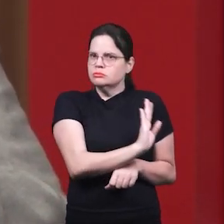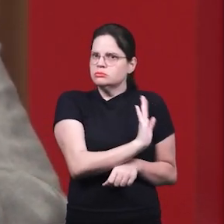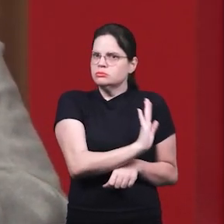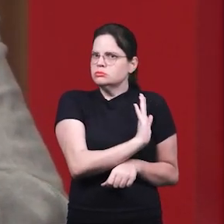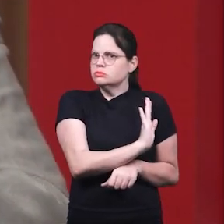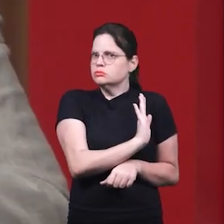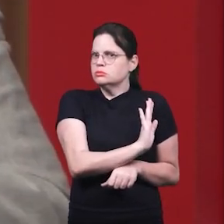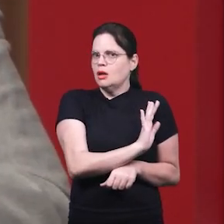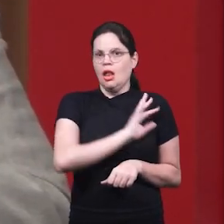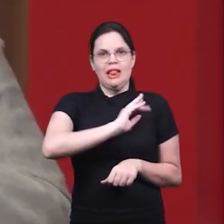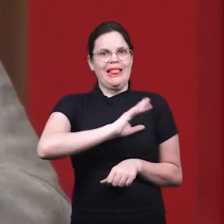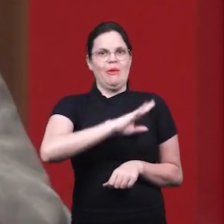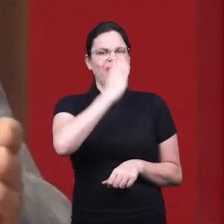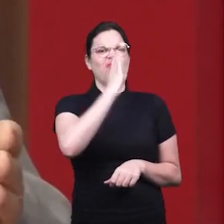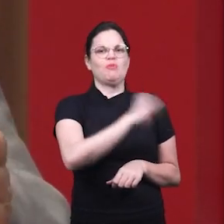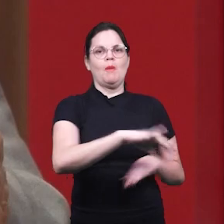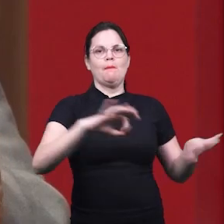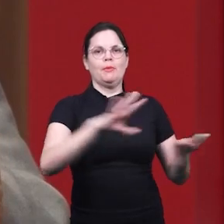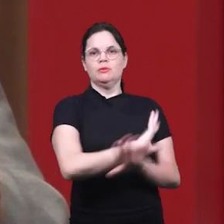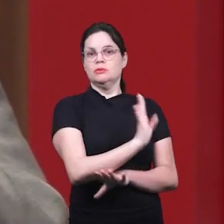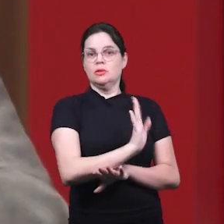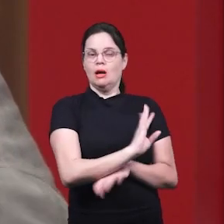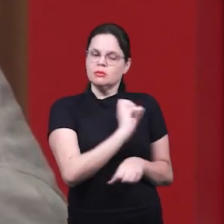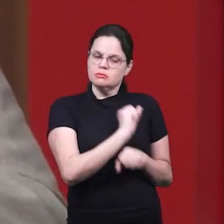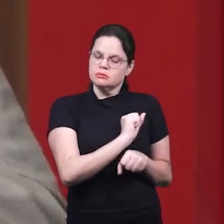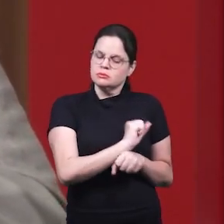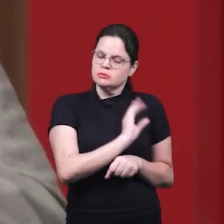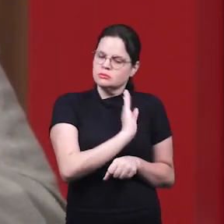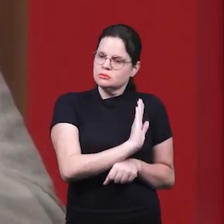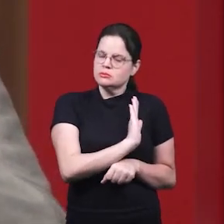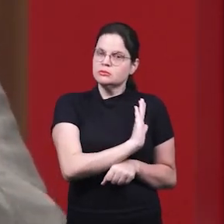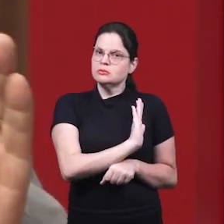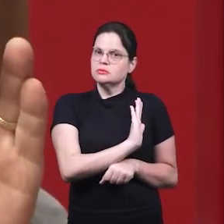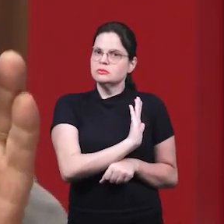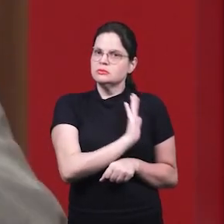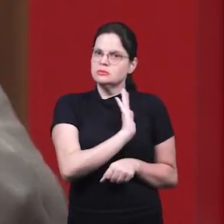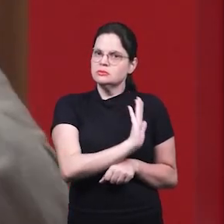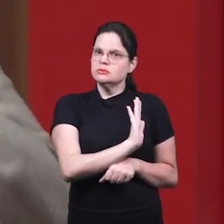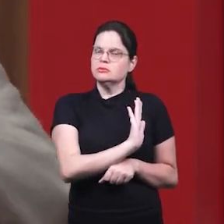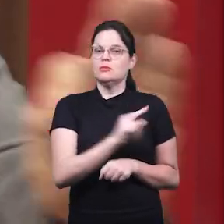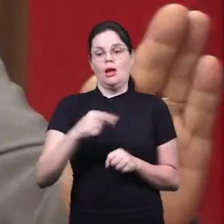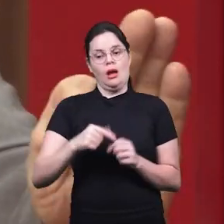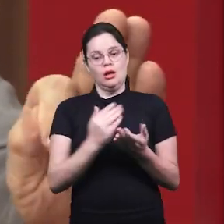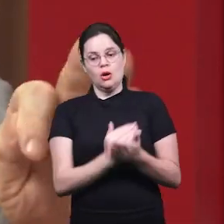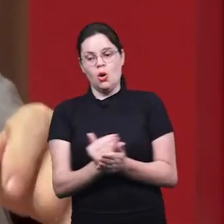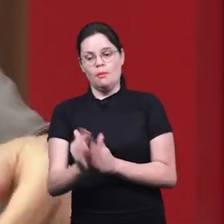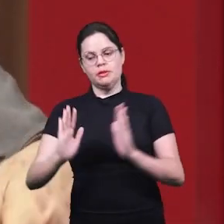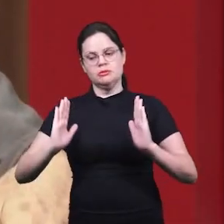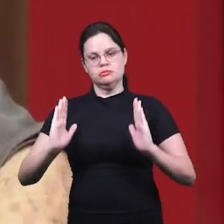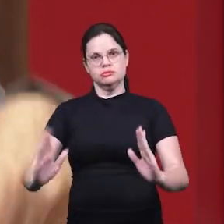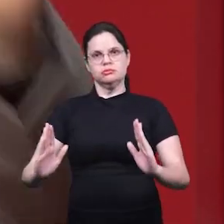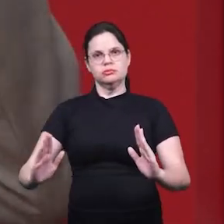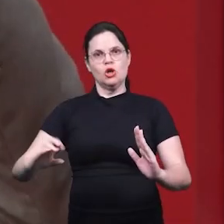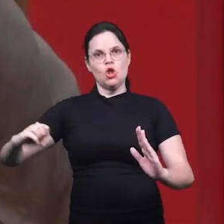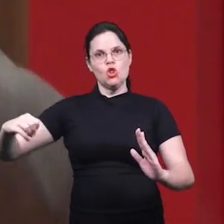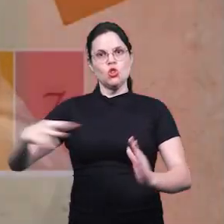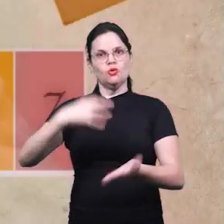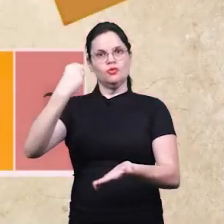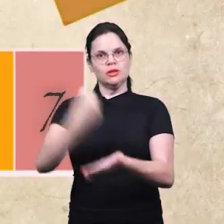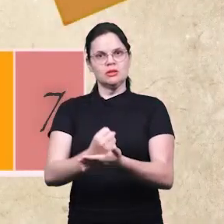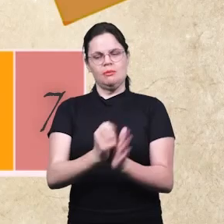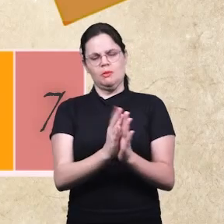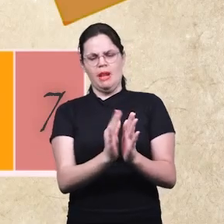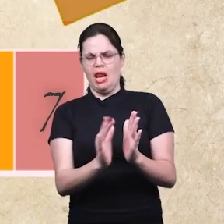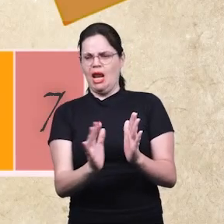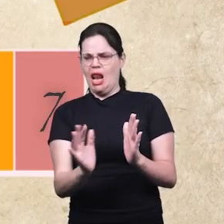E cumpre todo o Novo Testamento. O tempo dos gentios se cumpre, a plenitude dos gentios, a igreja é tirada.